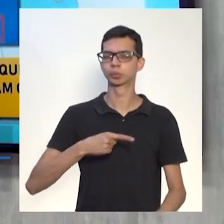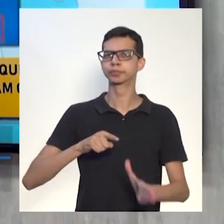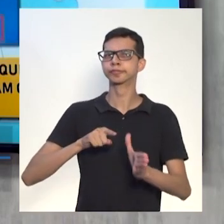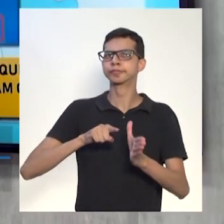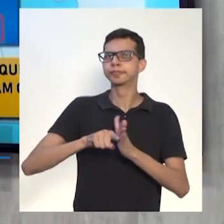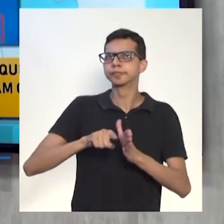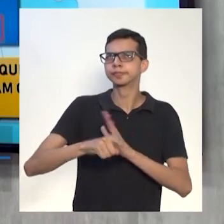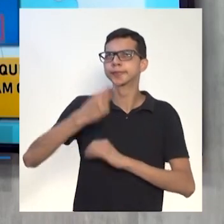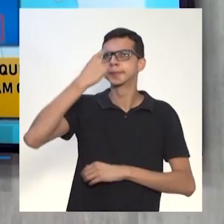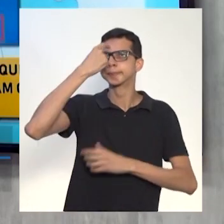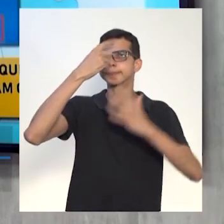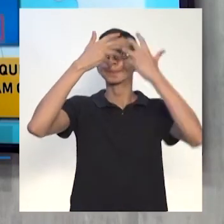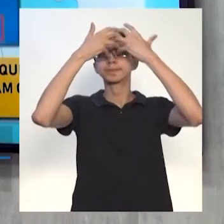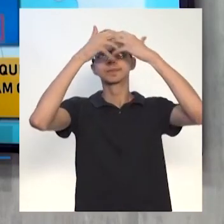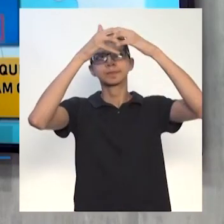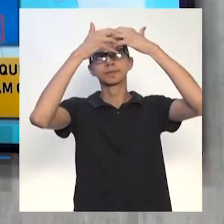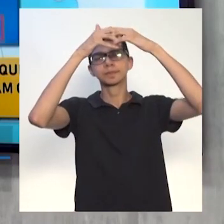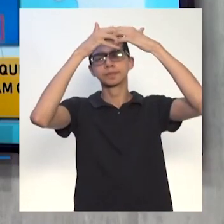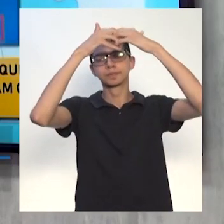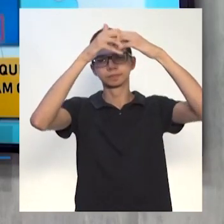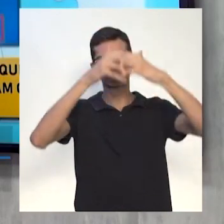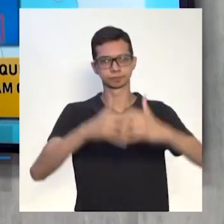questionamentos.